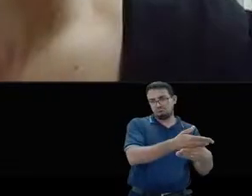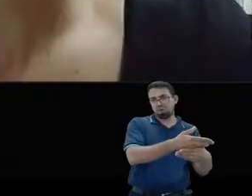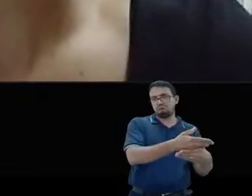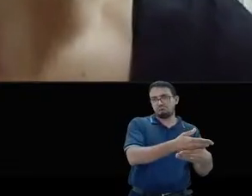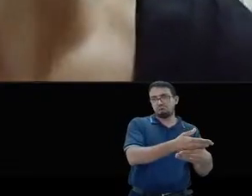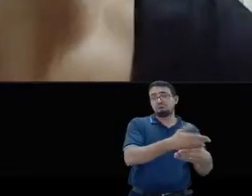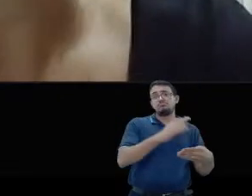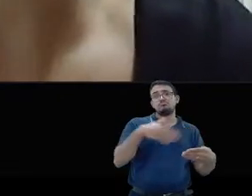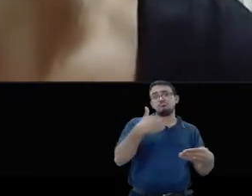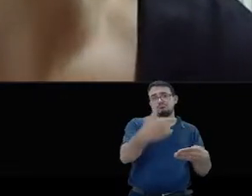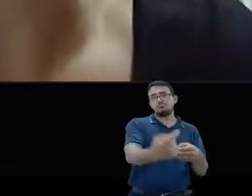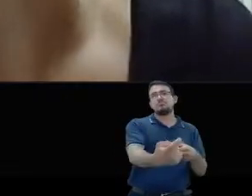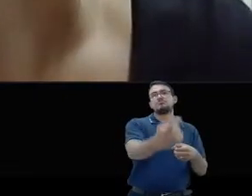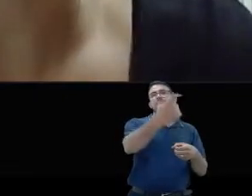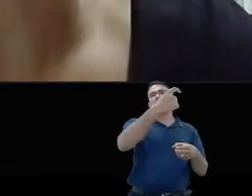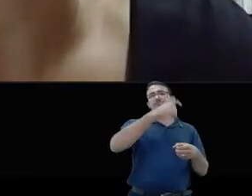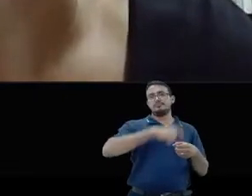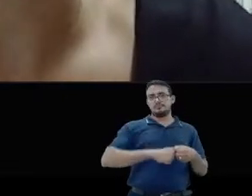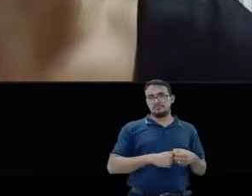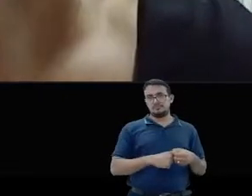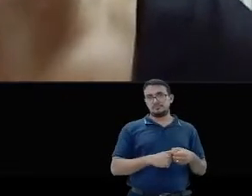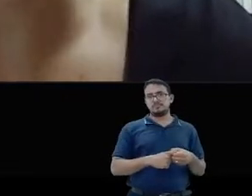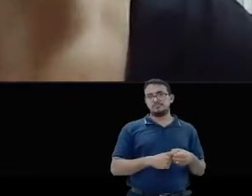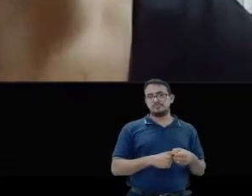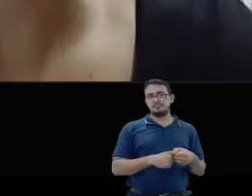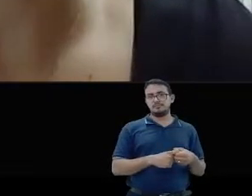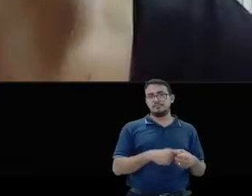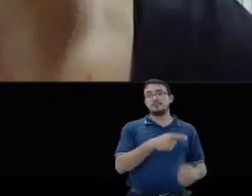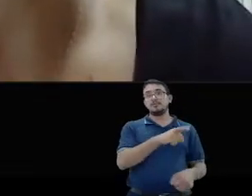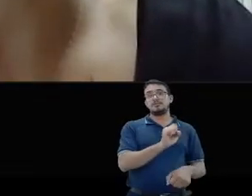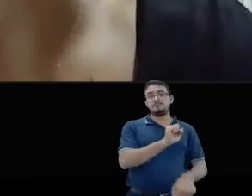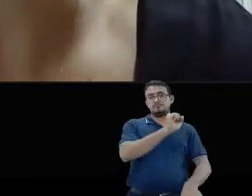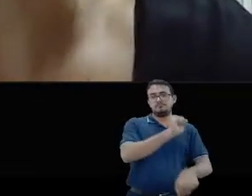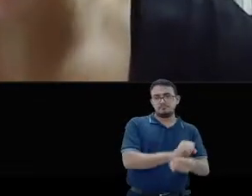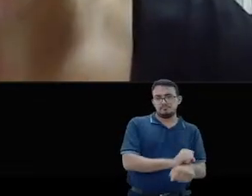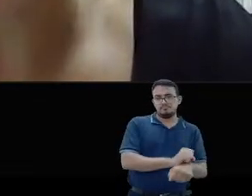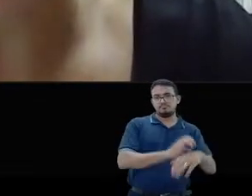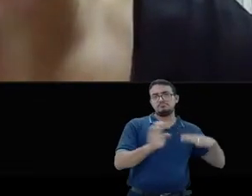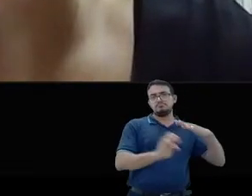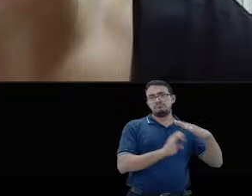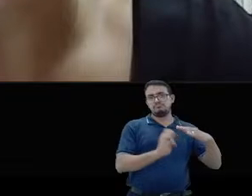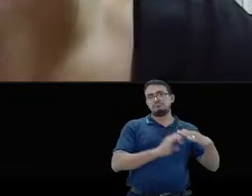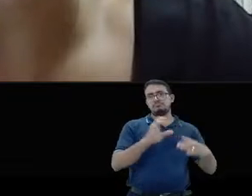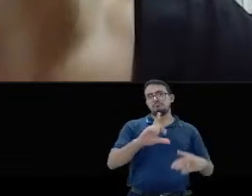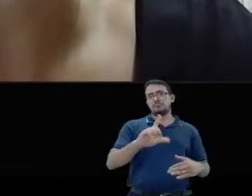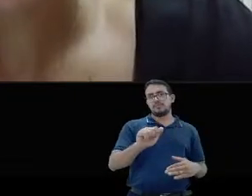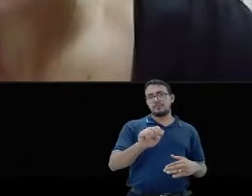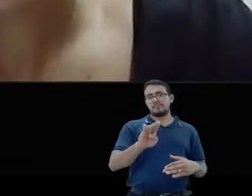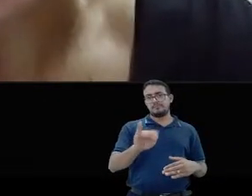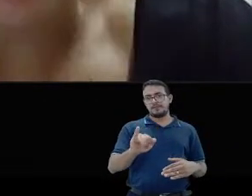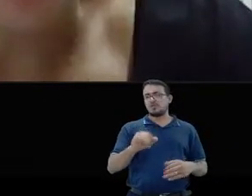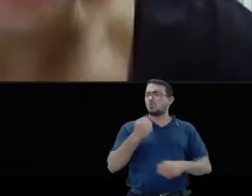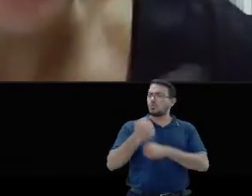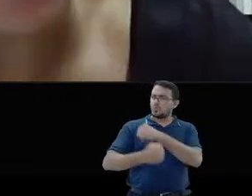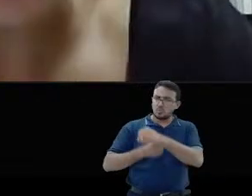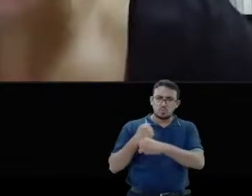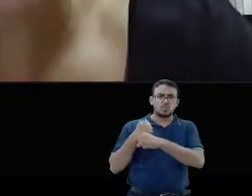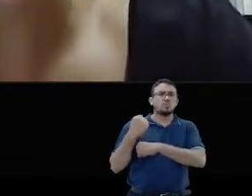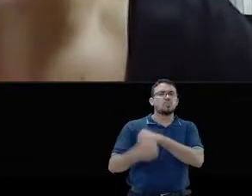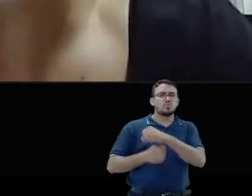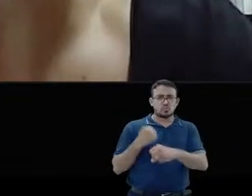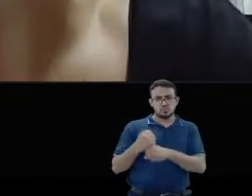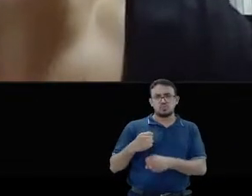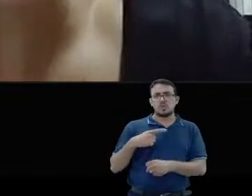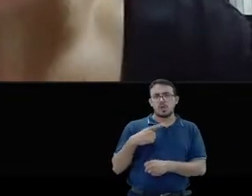Então, nessa parada geral da Klabin, que ocorre uma vez por ano, mais ou menos, é um